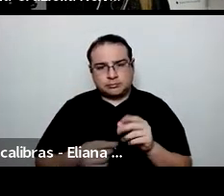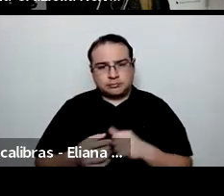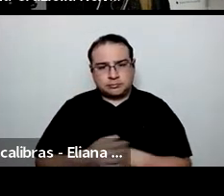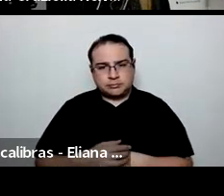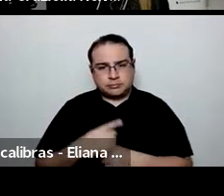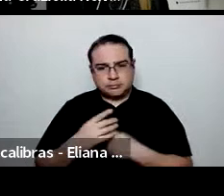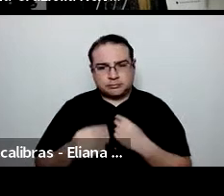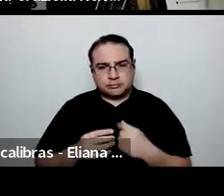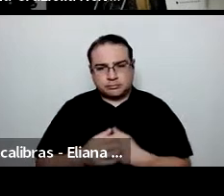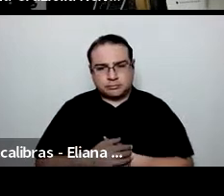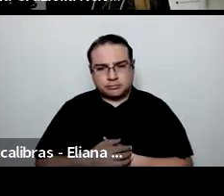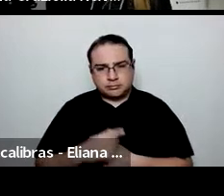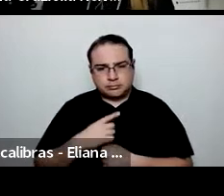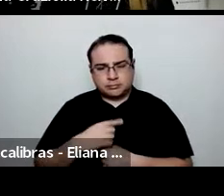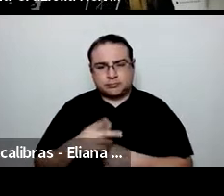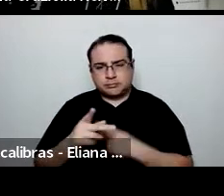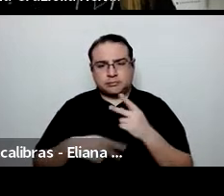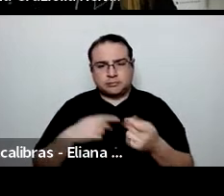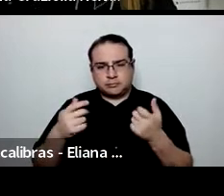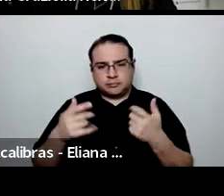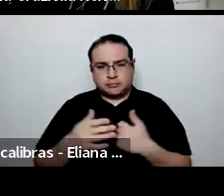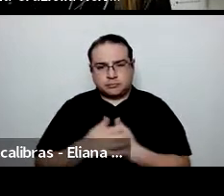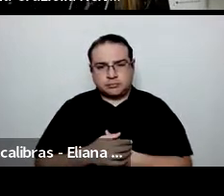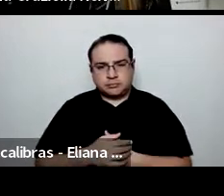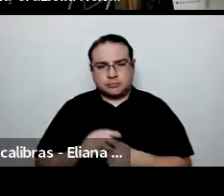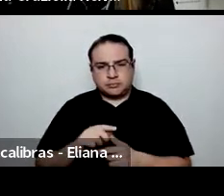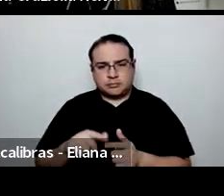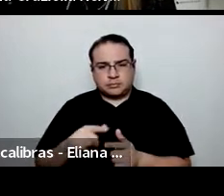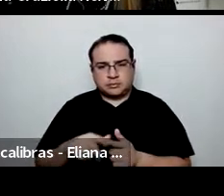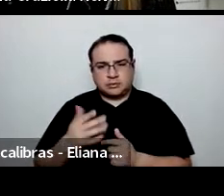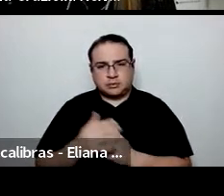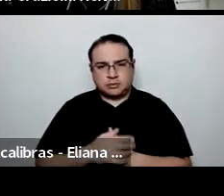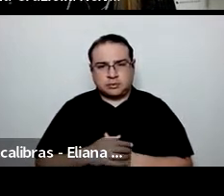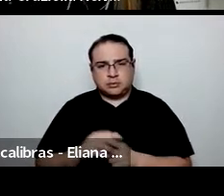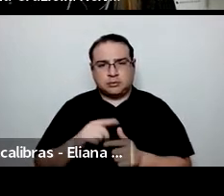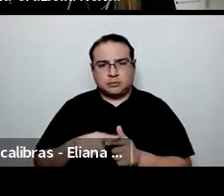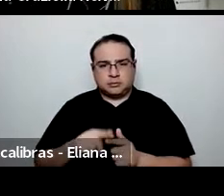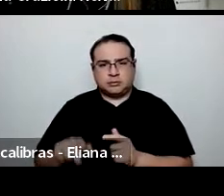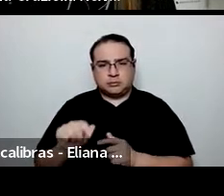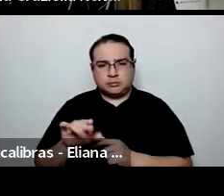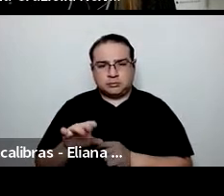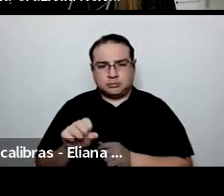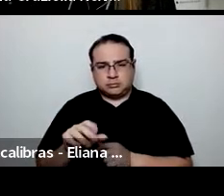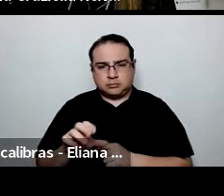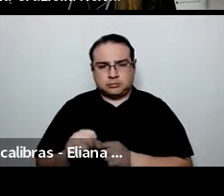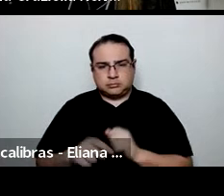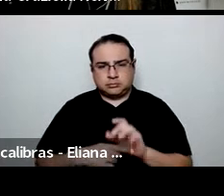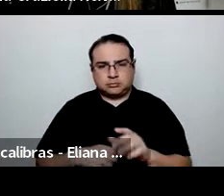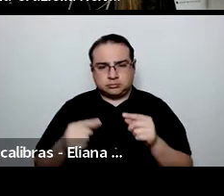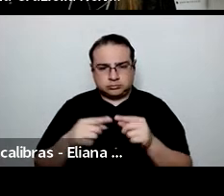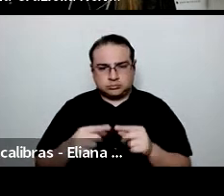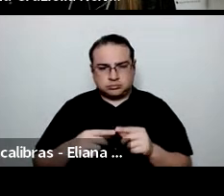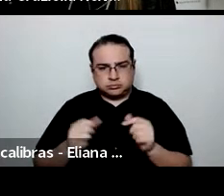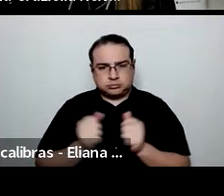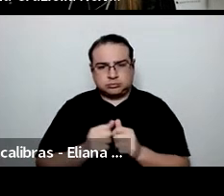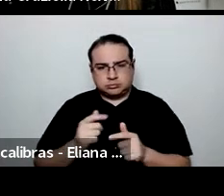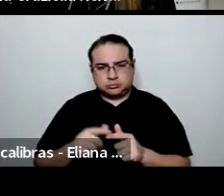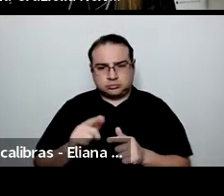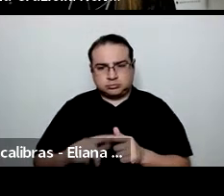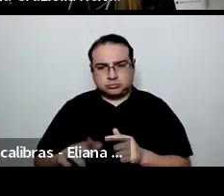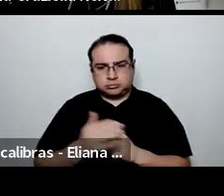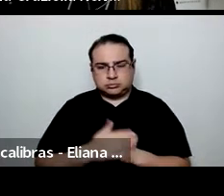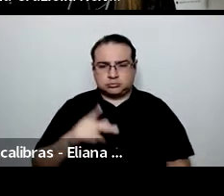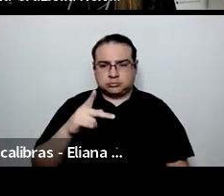identificou o que faz chamado de verdadeiro derrame de adesivos que se constituíram como Aquela